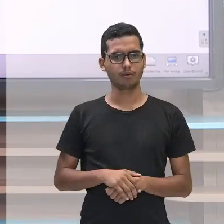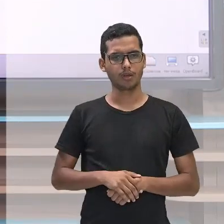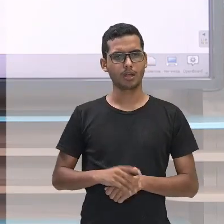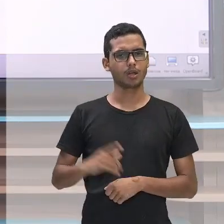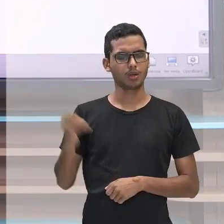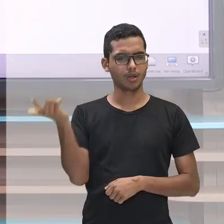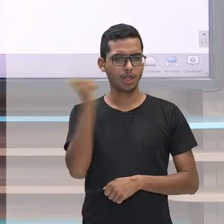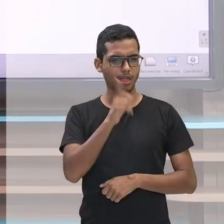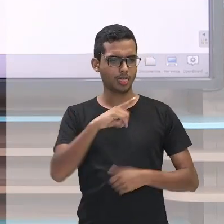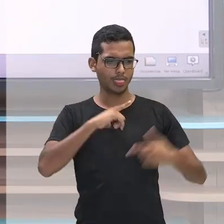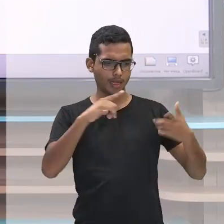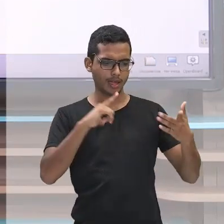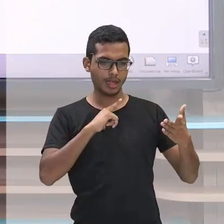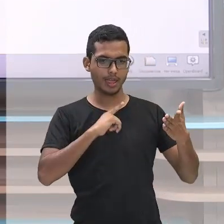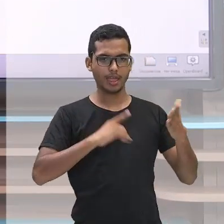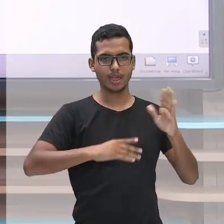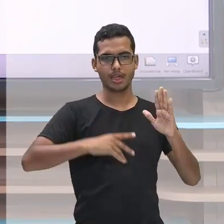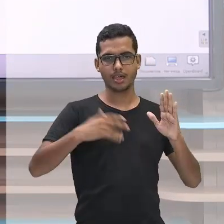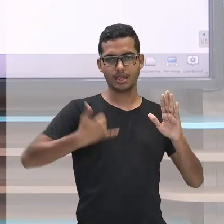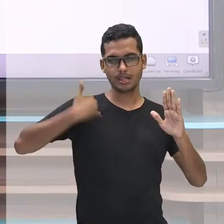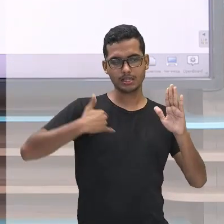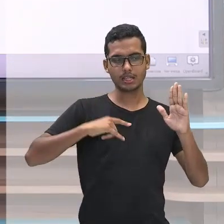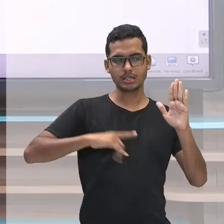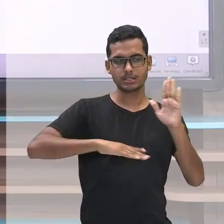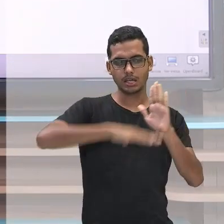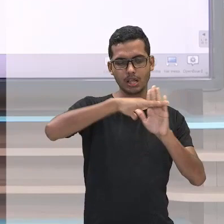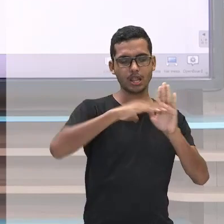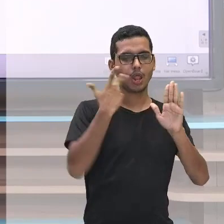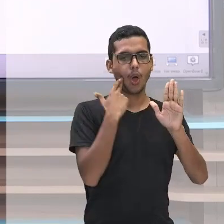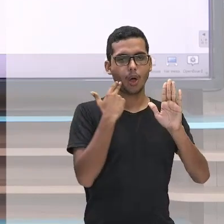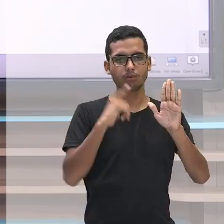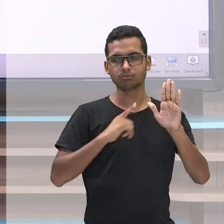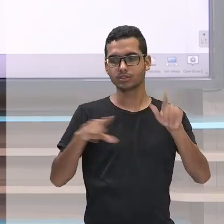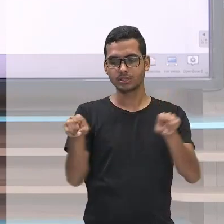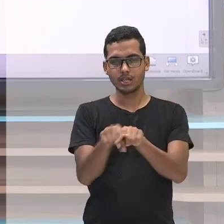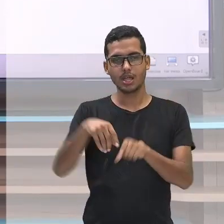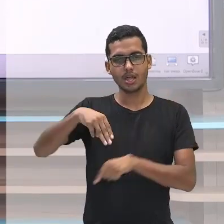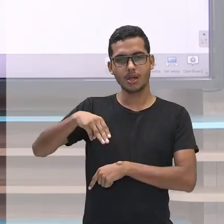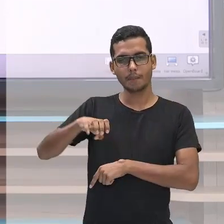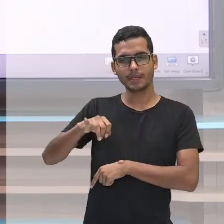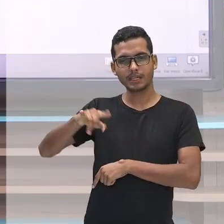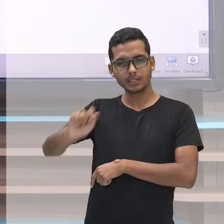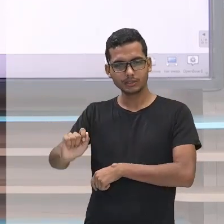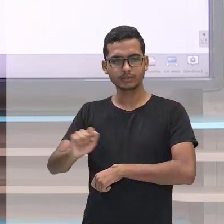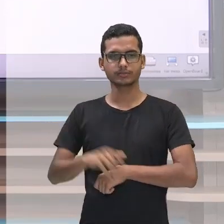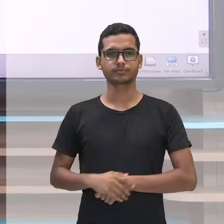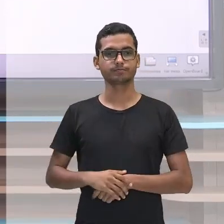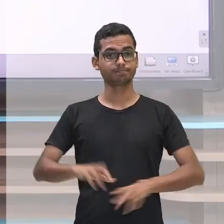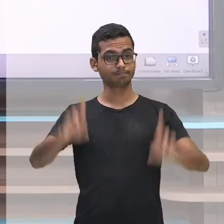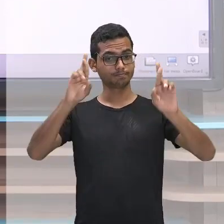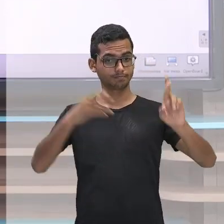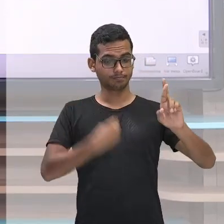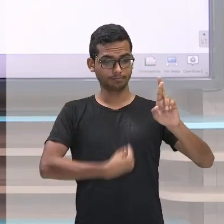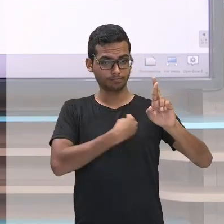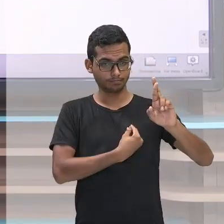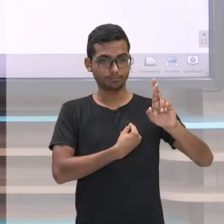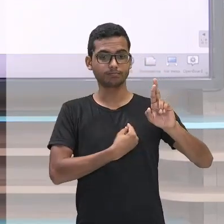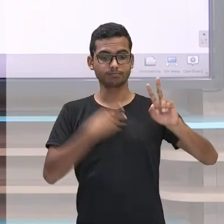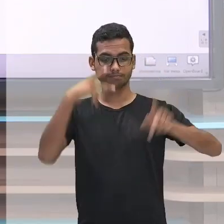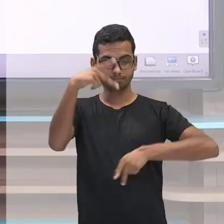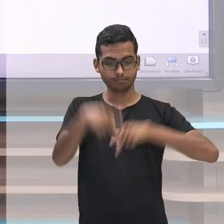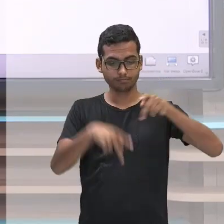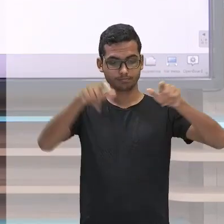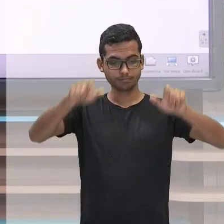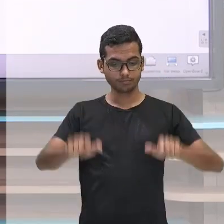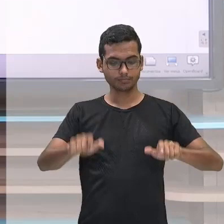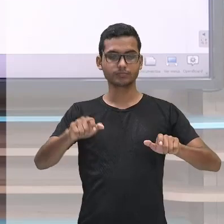precisa lembrar que é feito uma média, tá bom, gente? Então, a média ali da expectativa de vida daquela população,